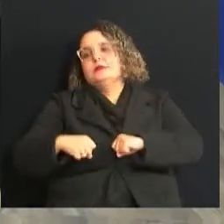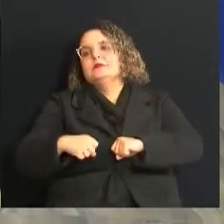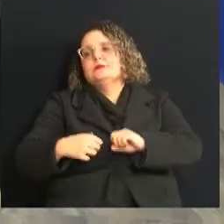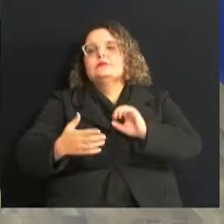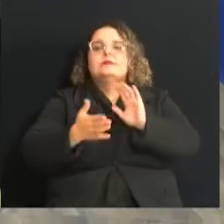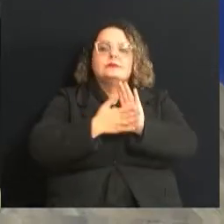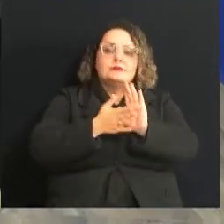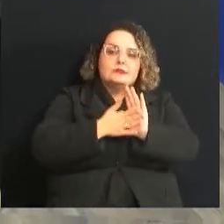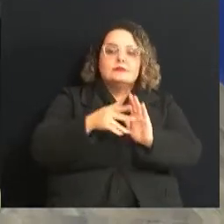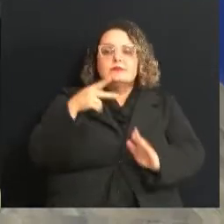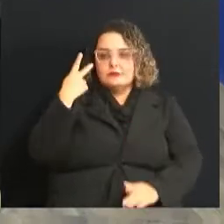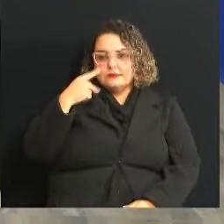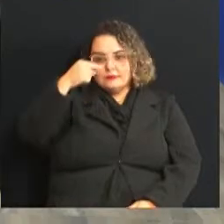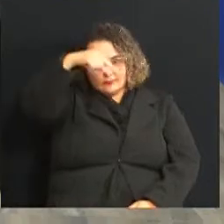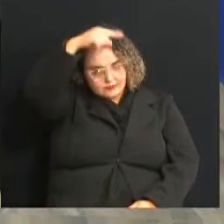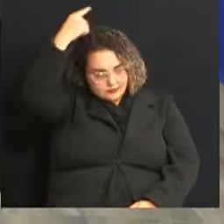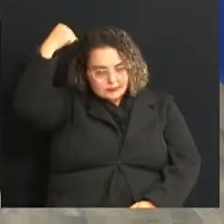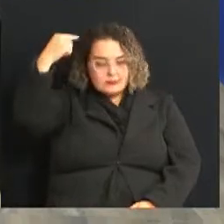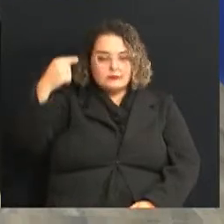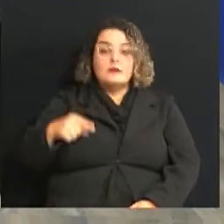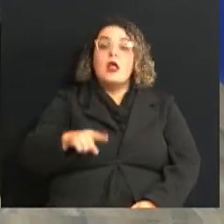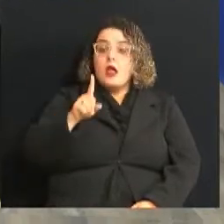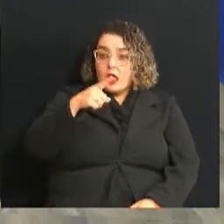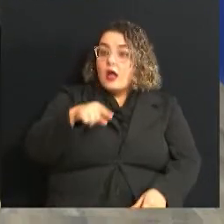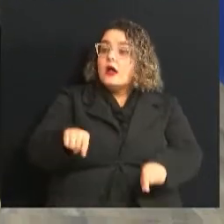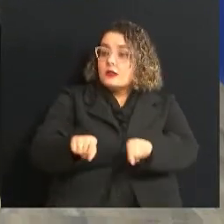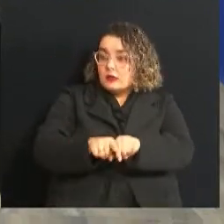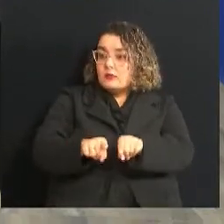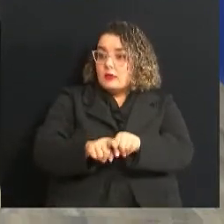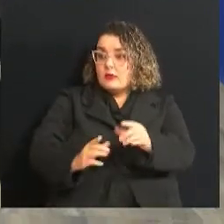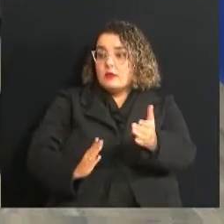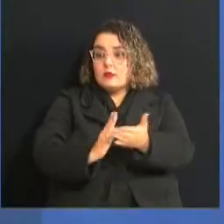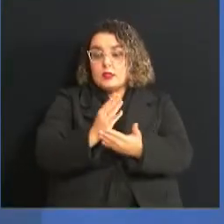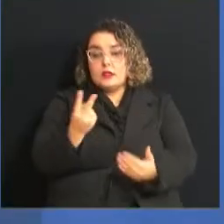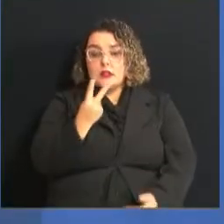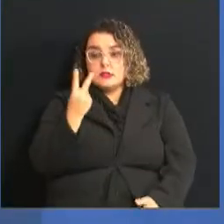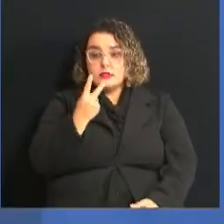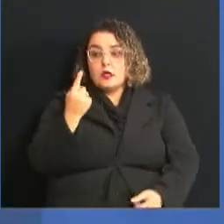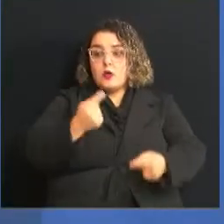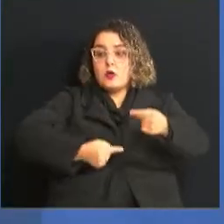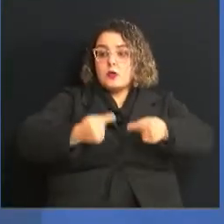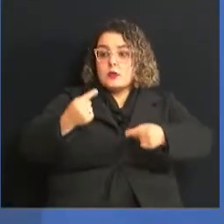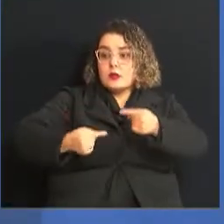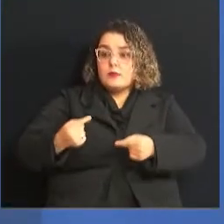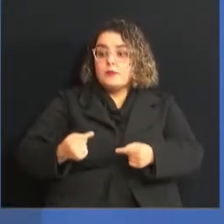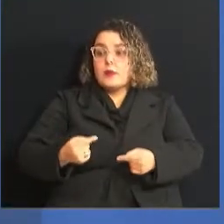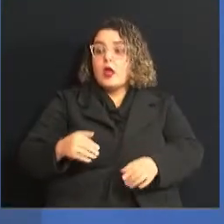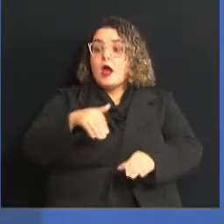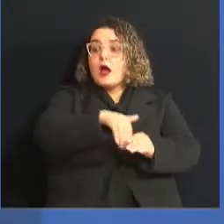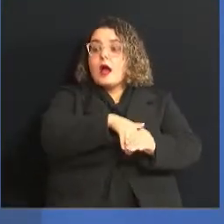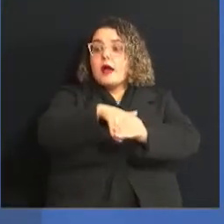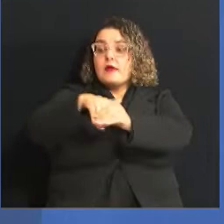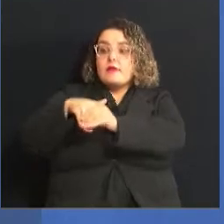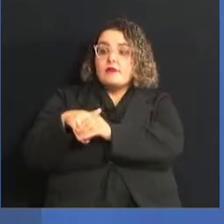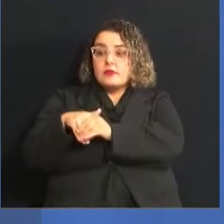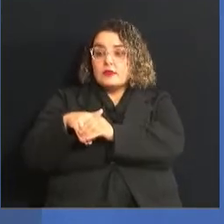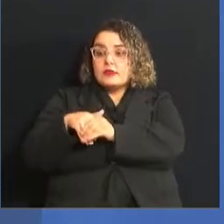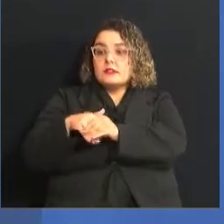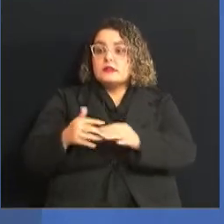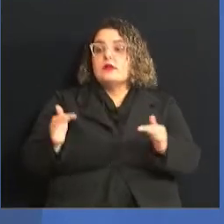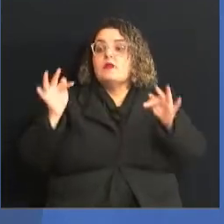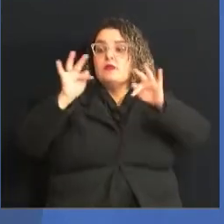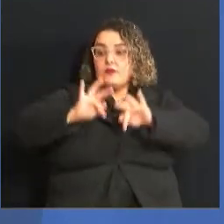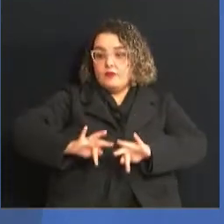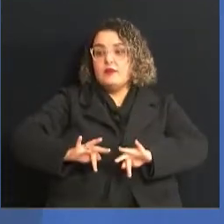do vereador Paulo Gaspar. Ela também foi aprovada em segunda discussão, ou seja, a votação final para seguir, então, para a sanção